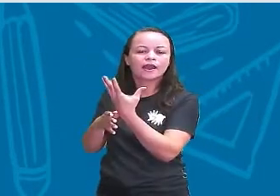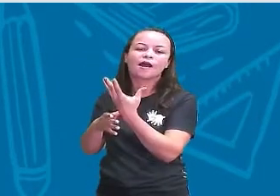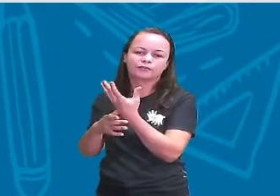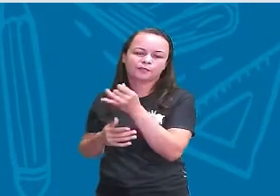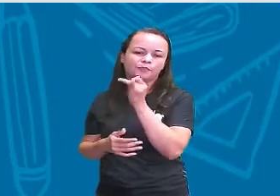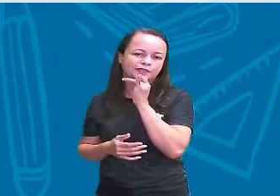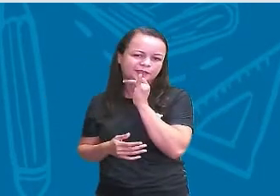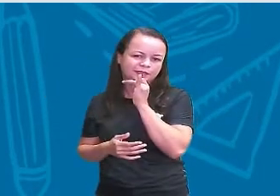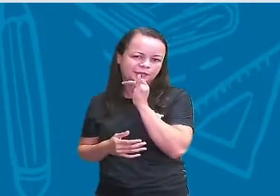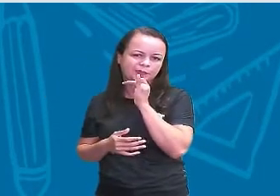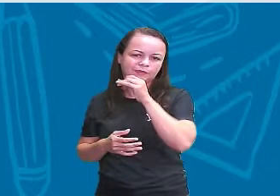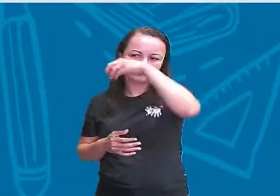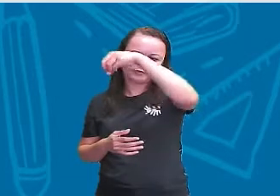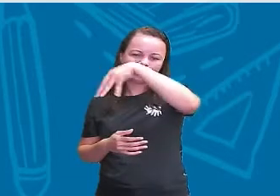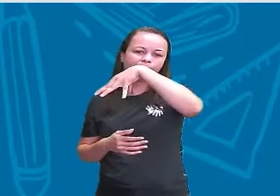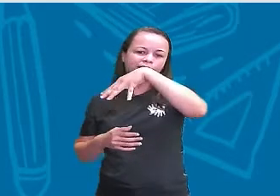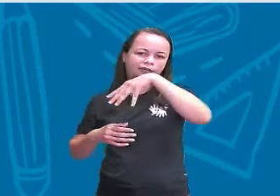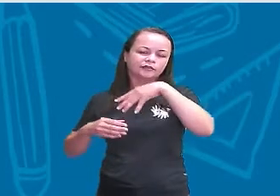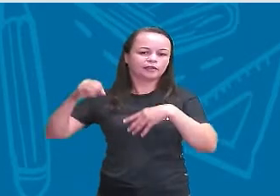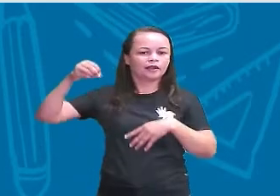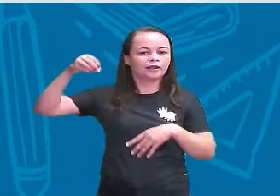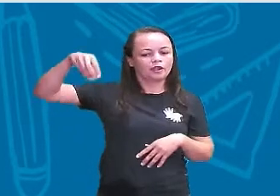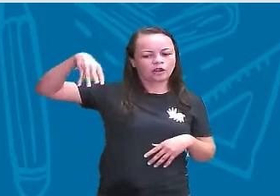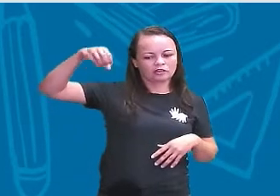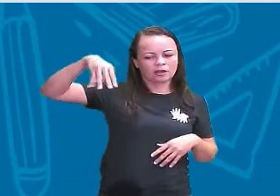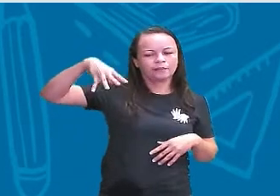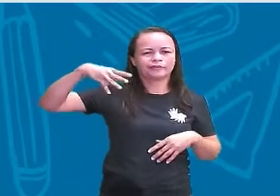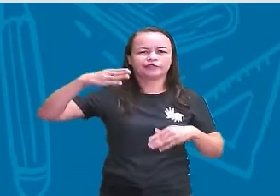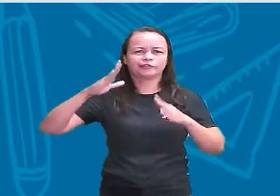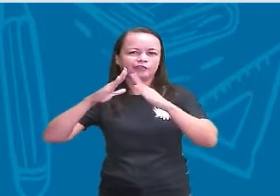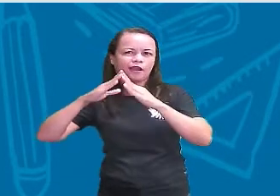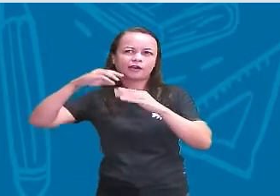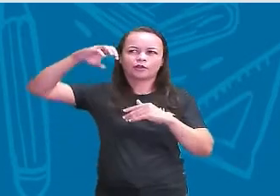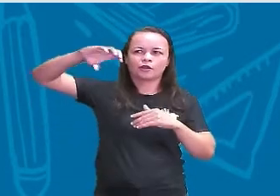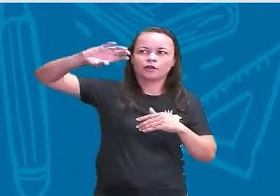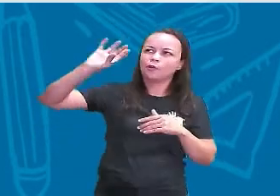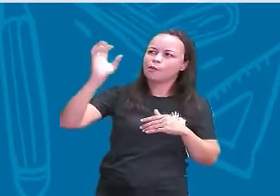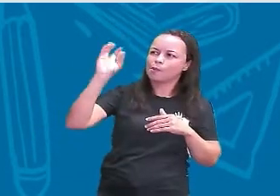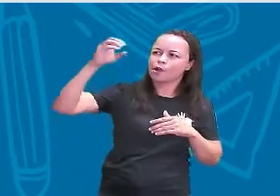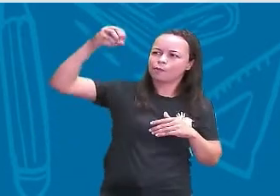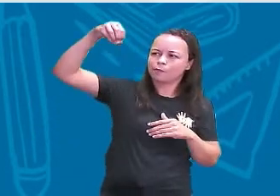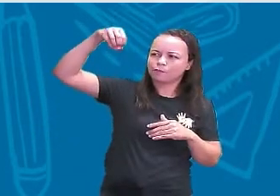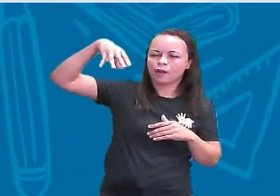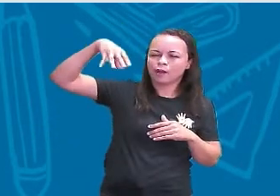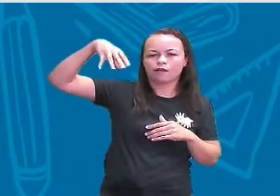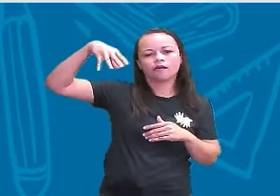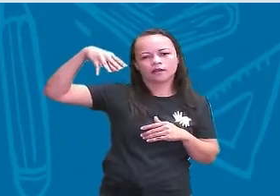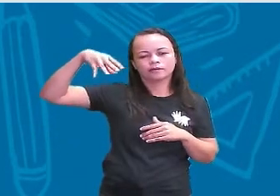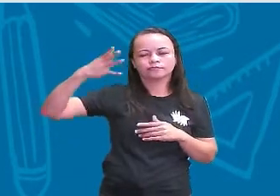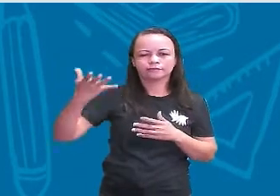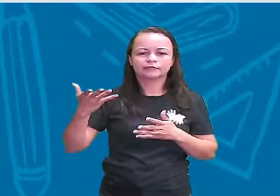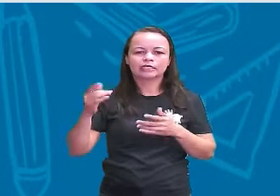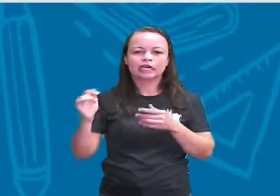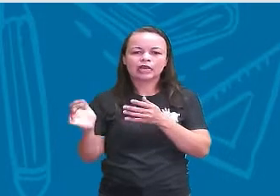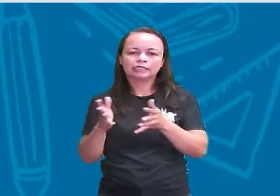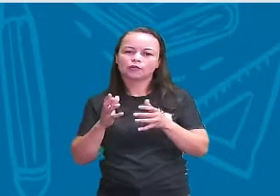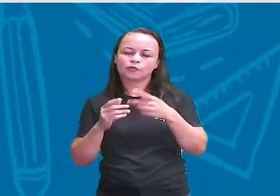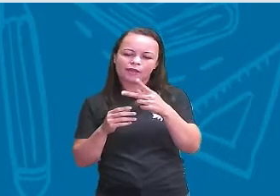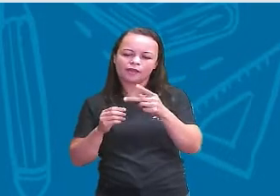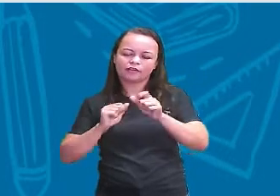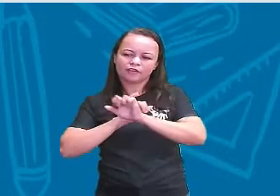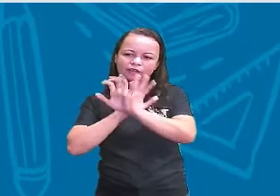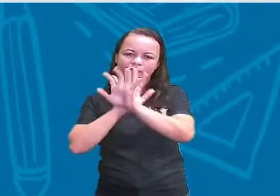as lâmpadas, tá certo? As lâmpadas da nossa casa. Quando a gente vai lá no interruptor e liga a lâmpada, ela vai clarear